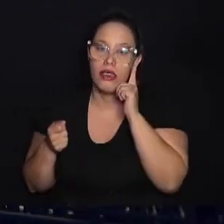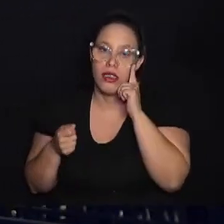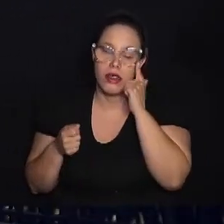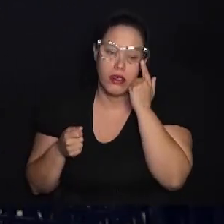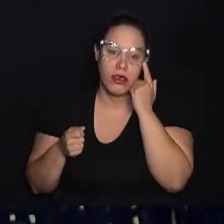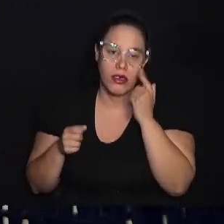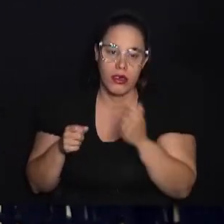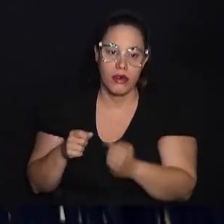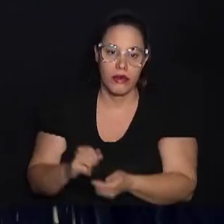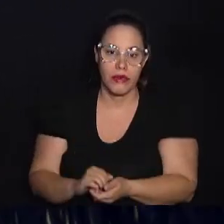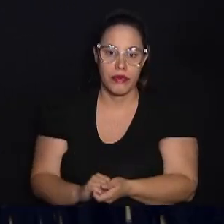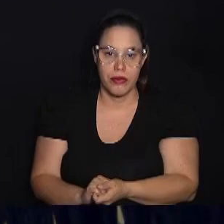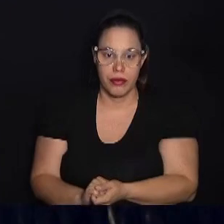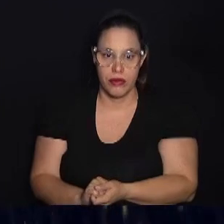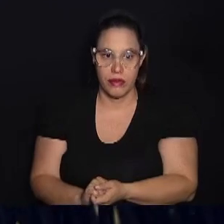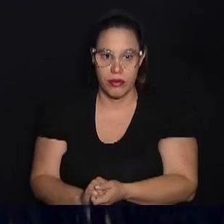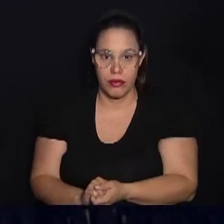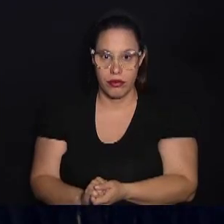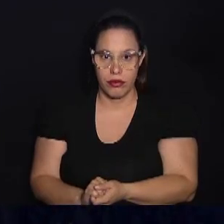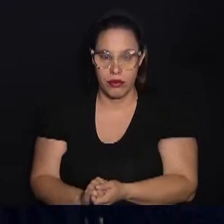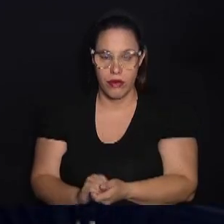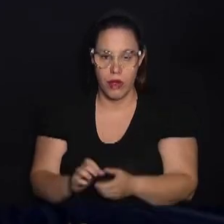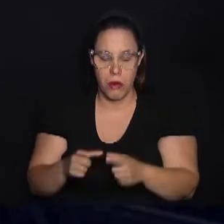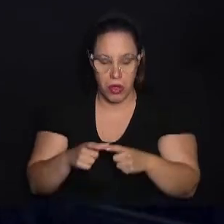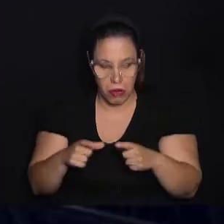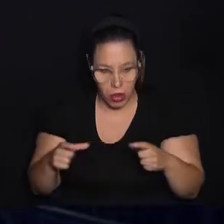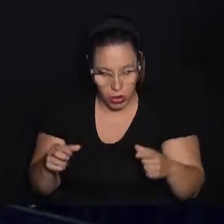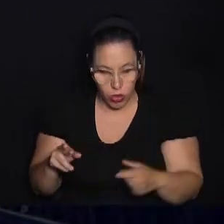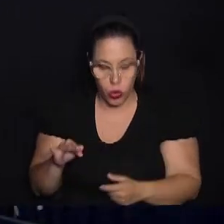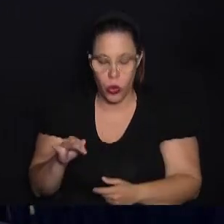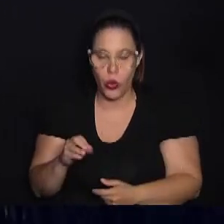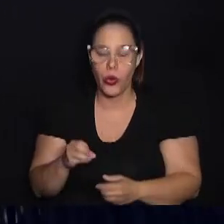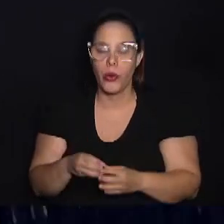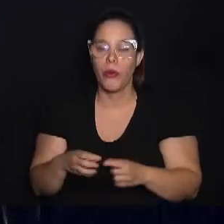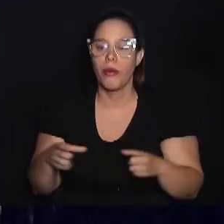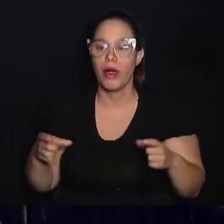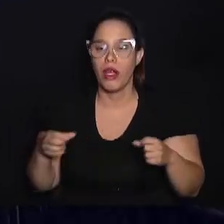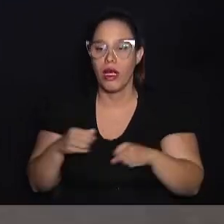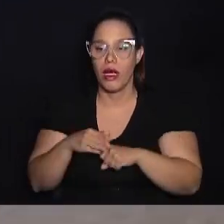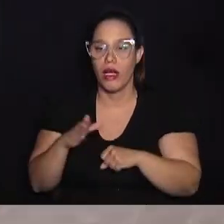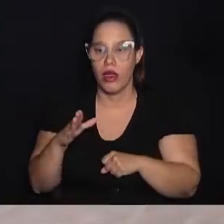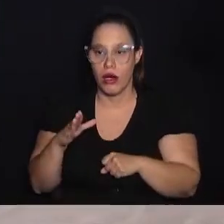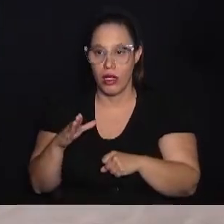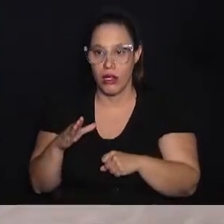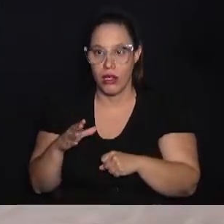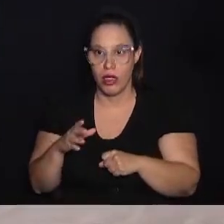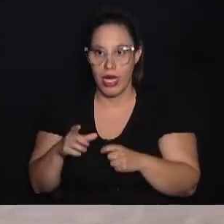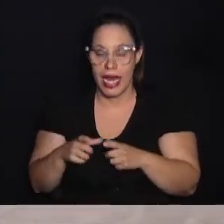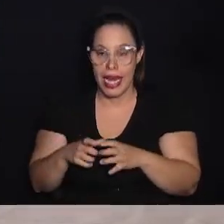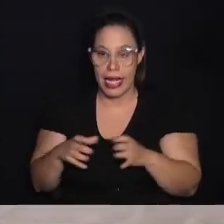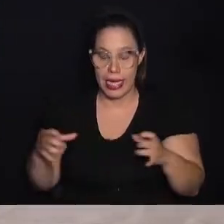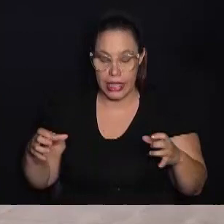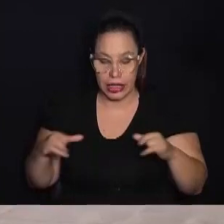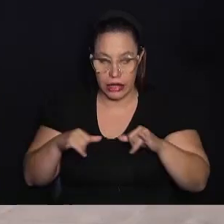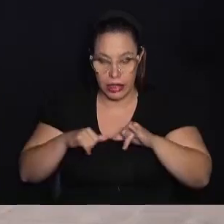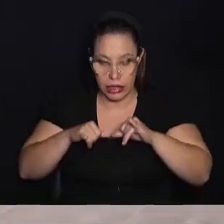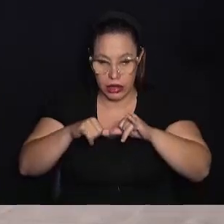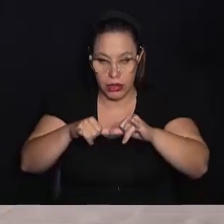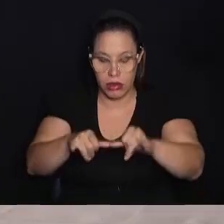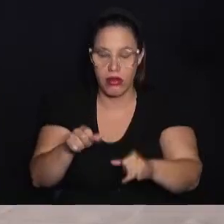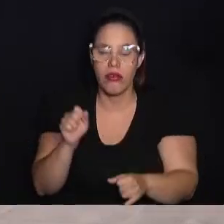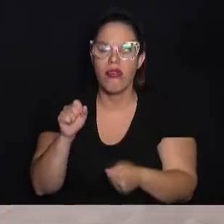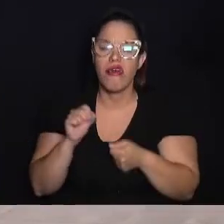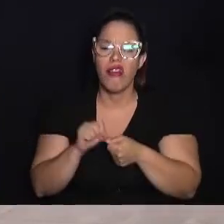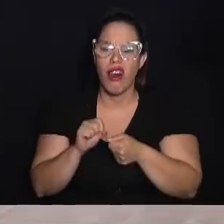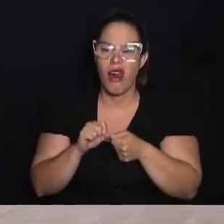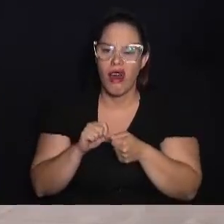sendo uns preços com uma margem de lucro muito mais elevada. O que essas grandes redes de supermercados acabam fazendo? Elas